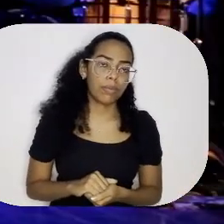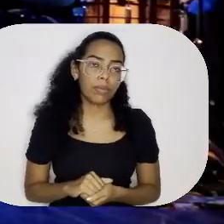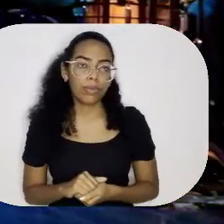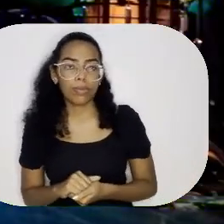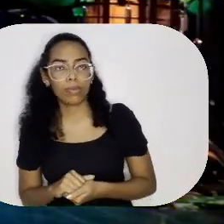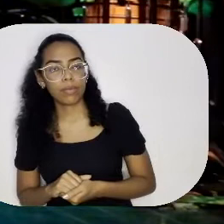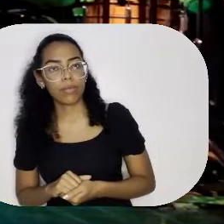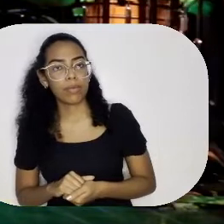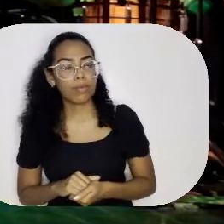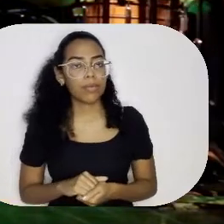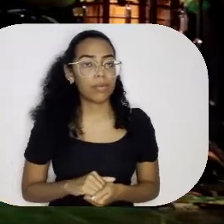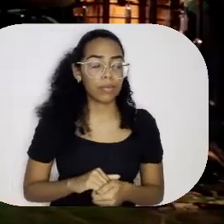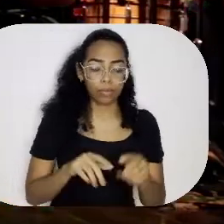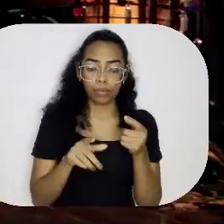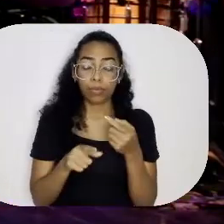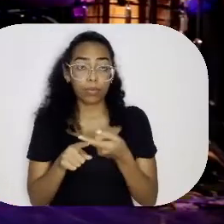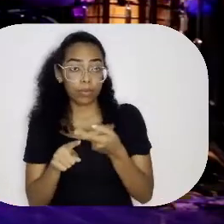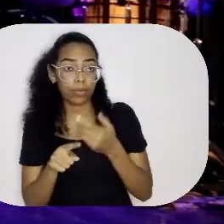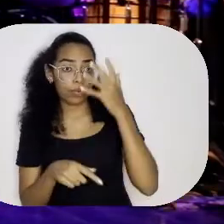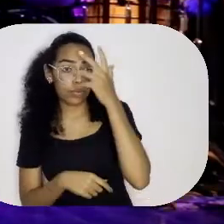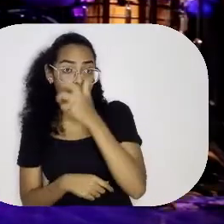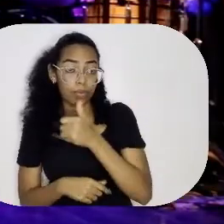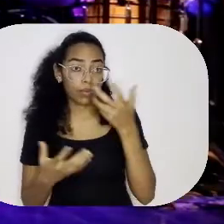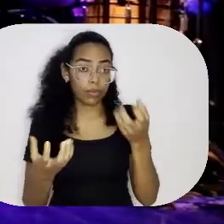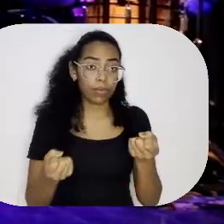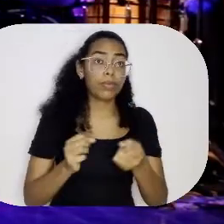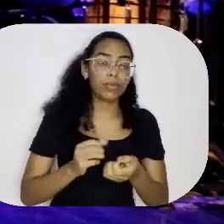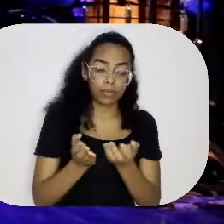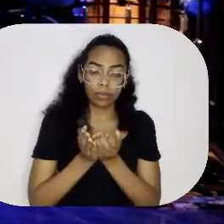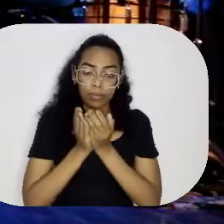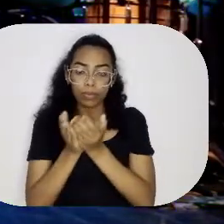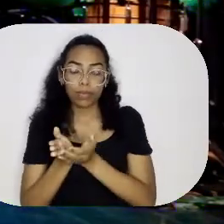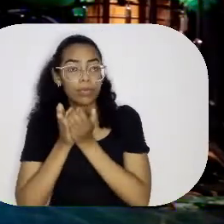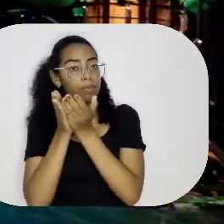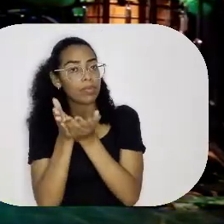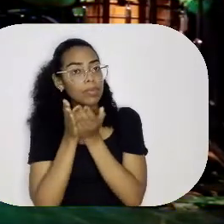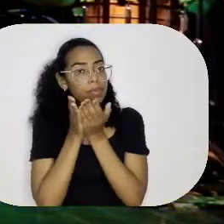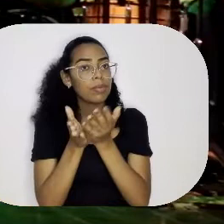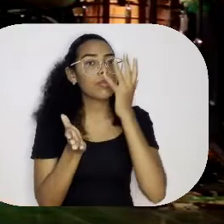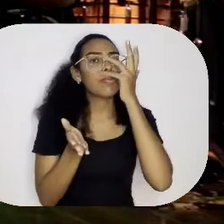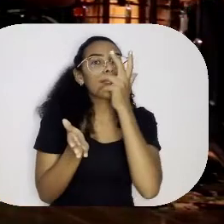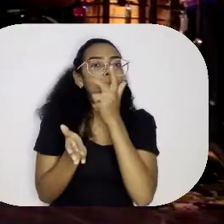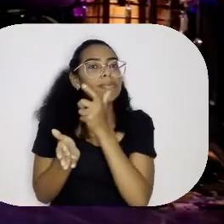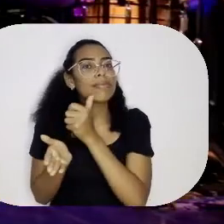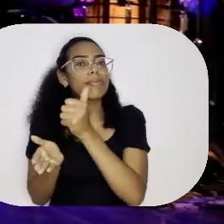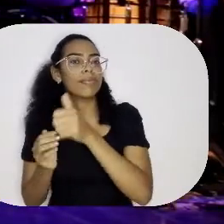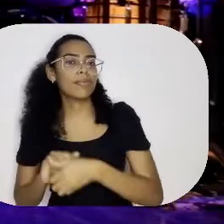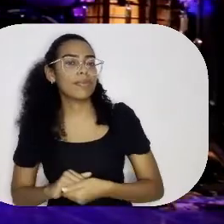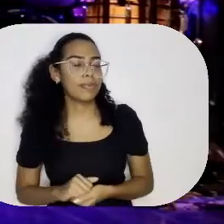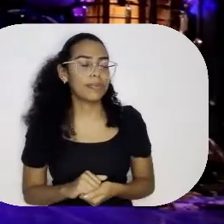mar e do coração. Mais forte, mais bonito agora pra gente terminar junto, ouvindo aqui. Porque fiz do mar a roupa